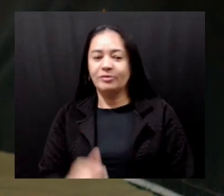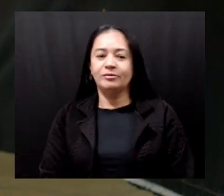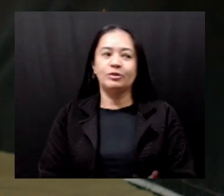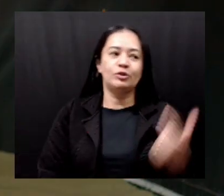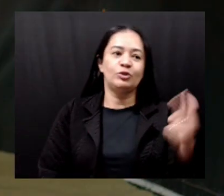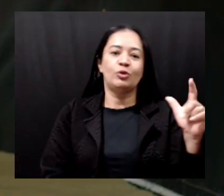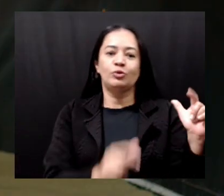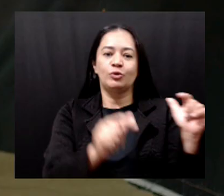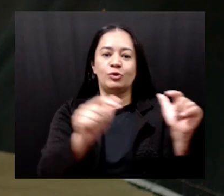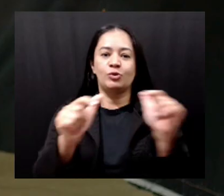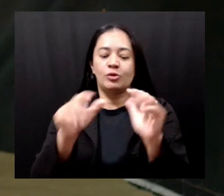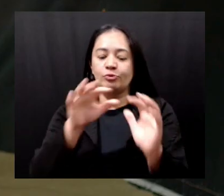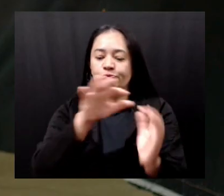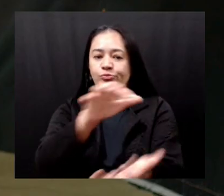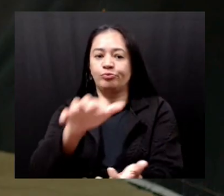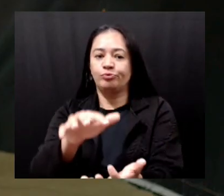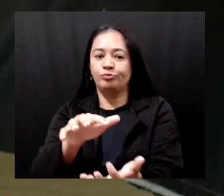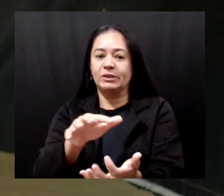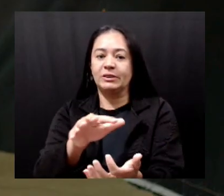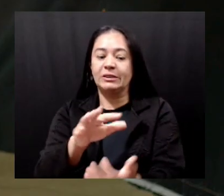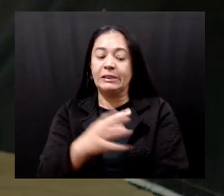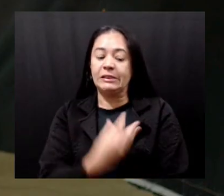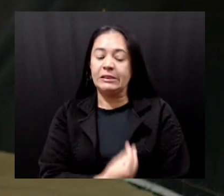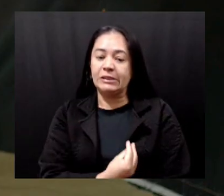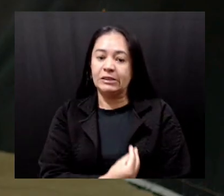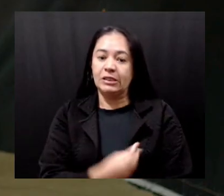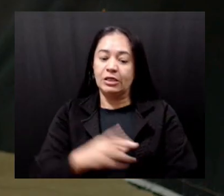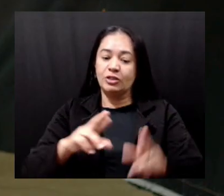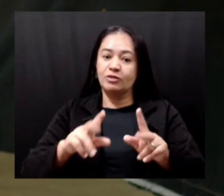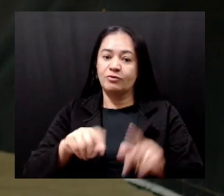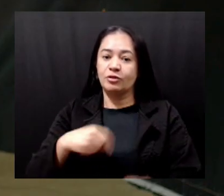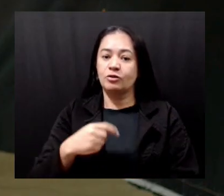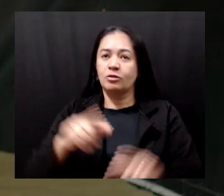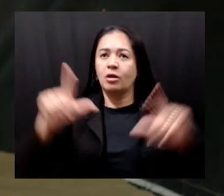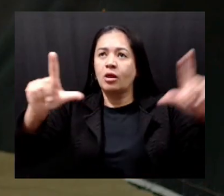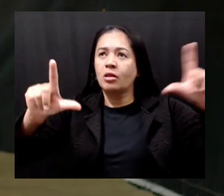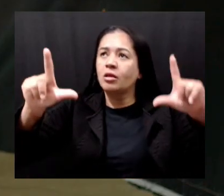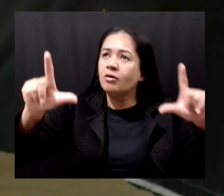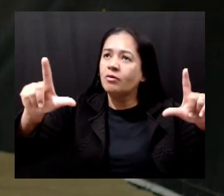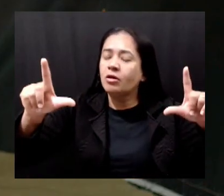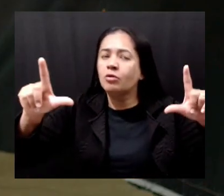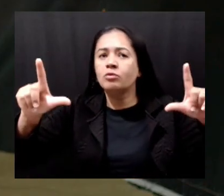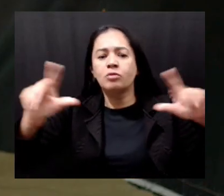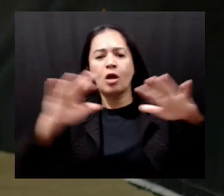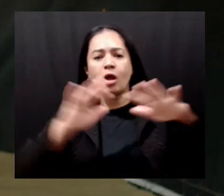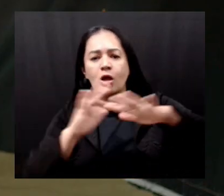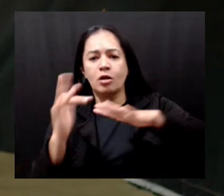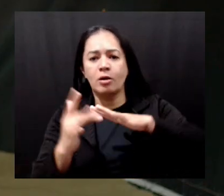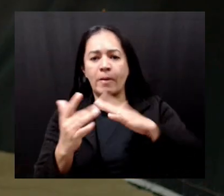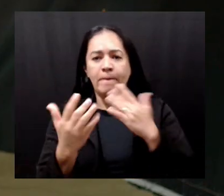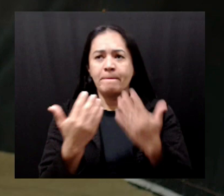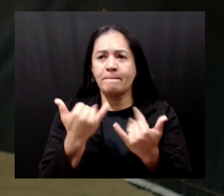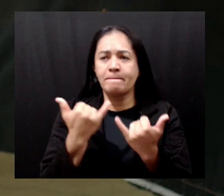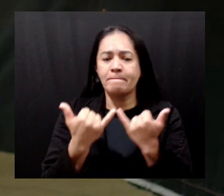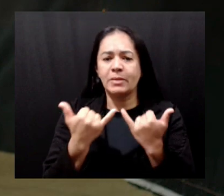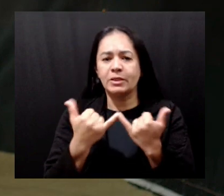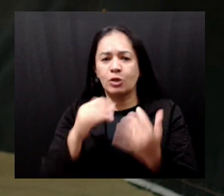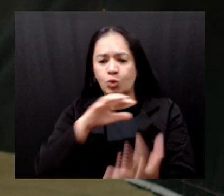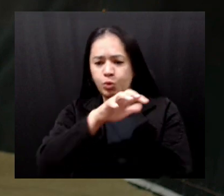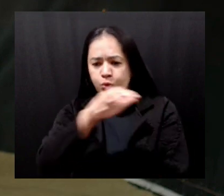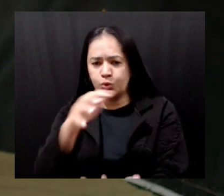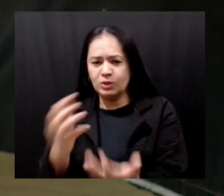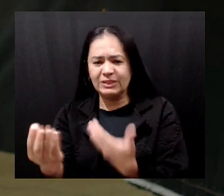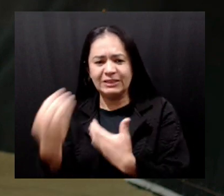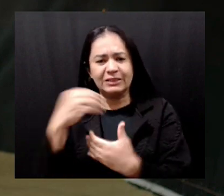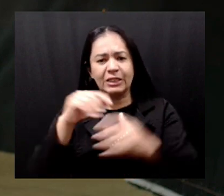realidade é bem diferente. A gente liga a TV, abre uma rede social e é como se o mundo todo coubesse em uma tela, né? Nós vemos